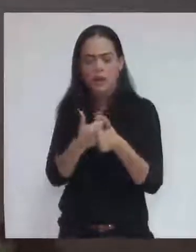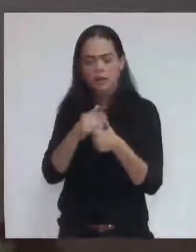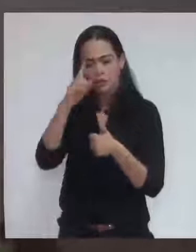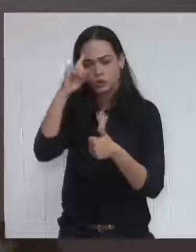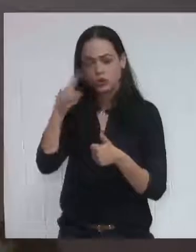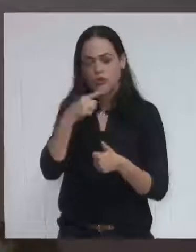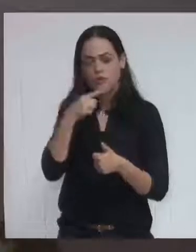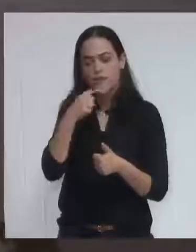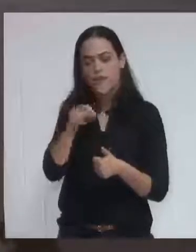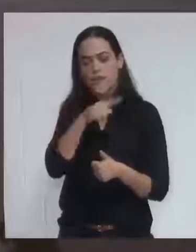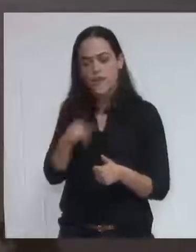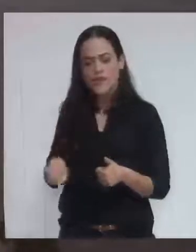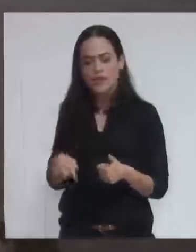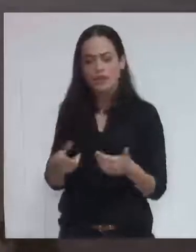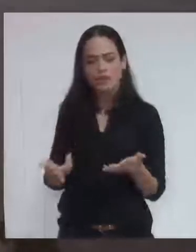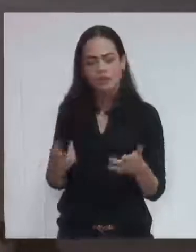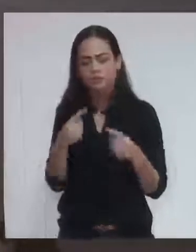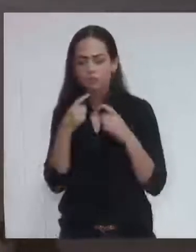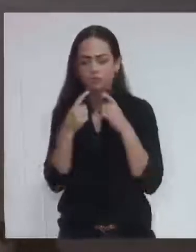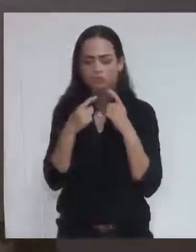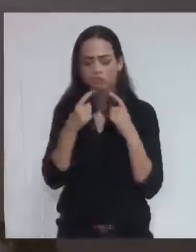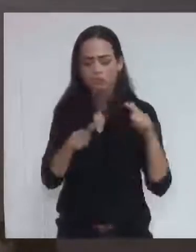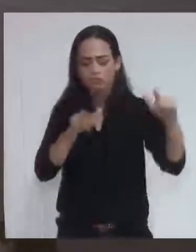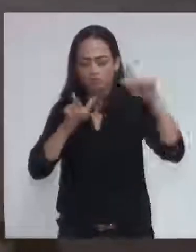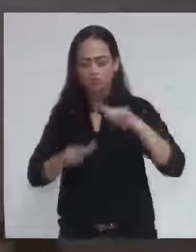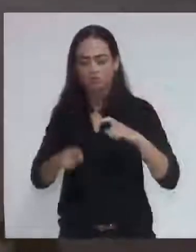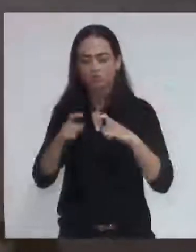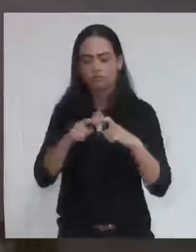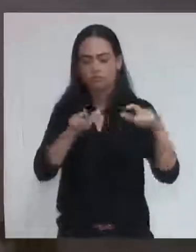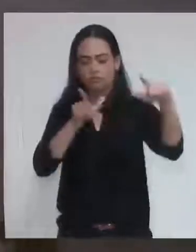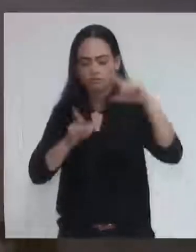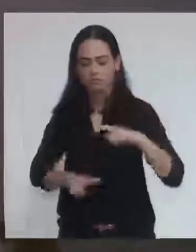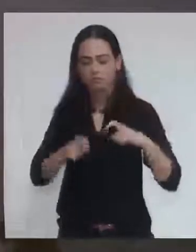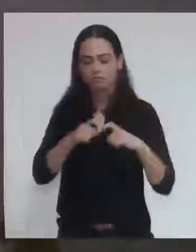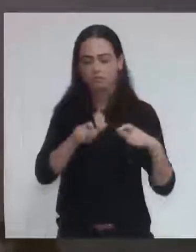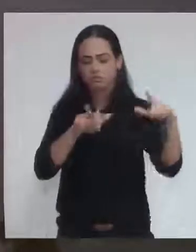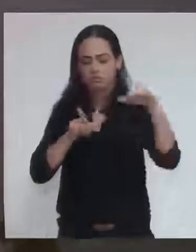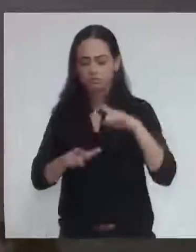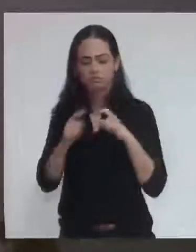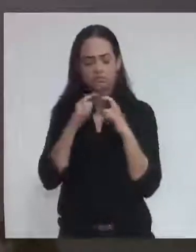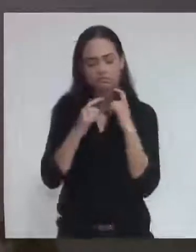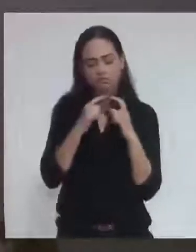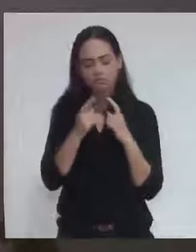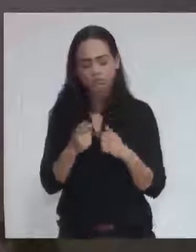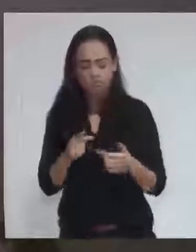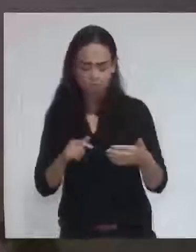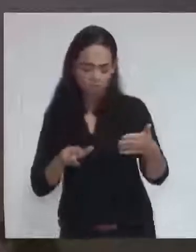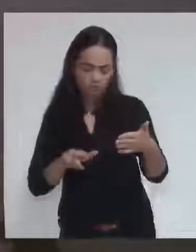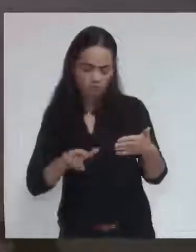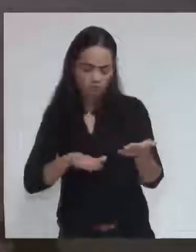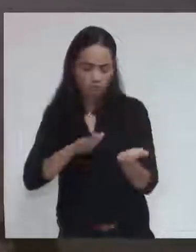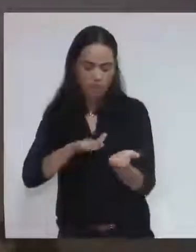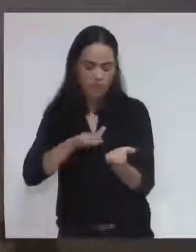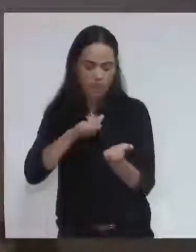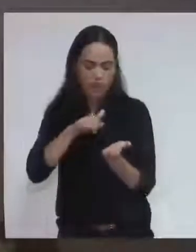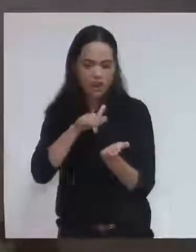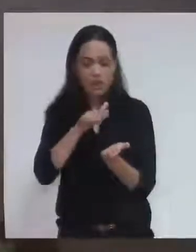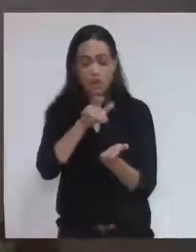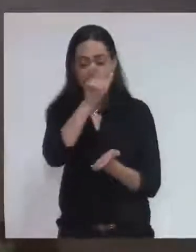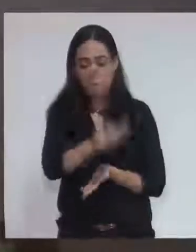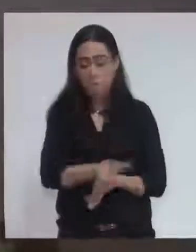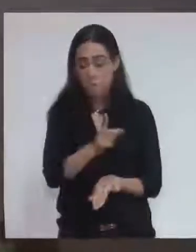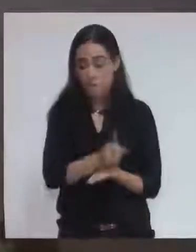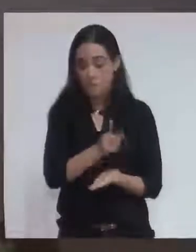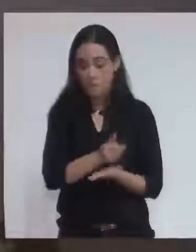atestado médico. Pode gerar uma dúvida. É função ali do supervisor. É função do cara que está tomando conta da equipe entender o que está